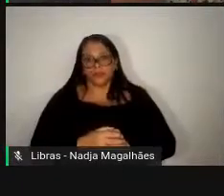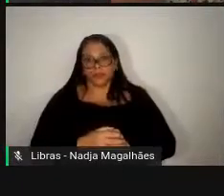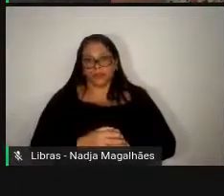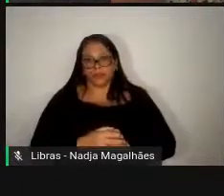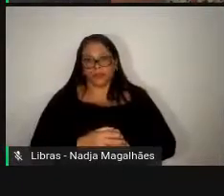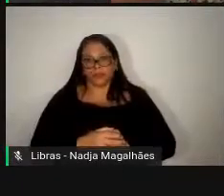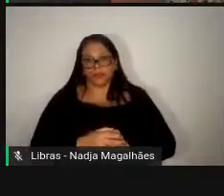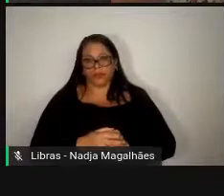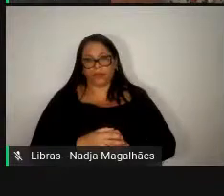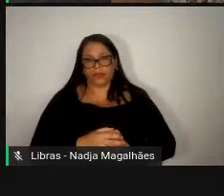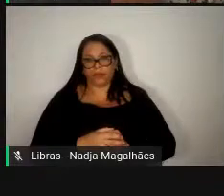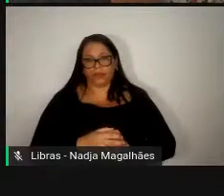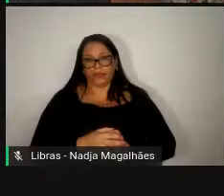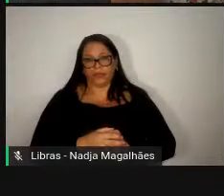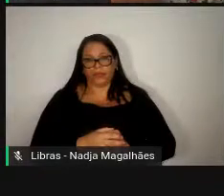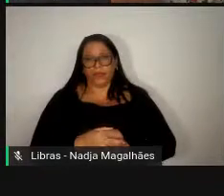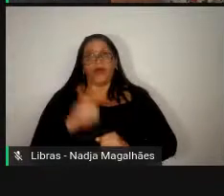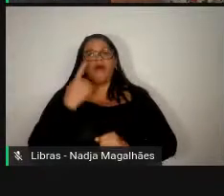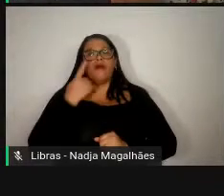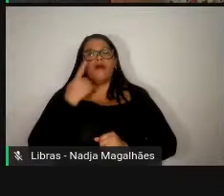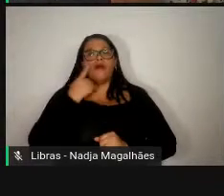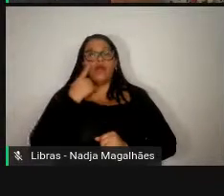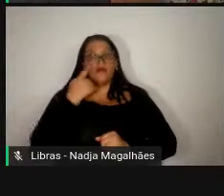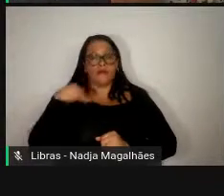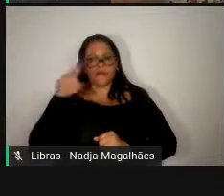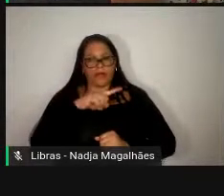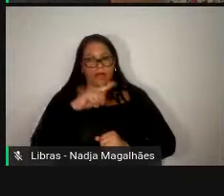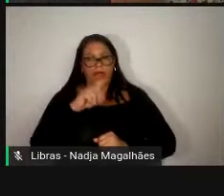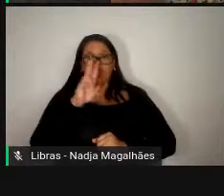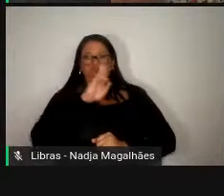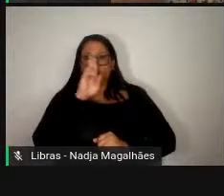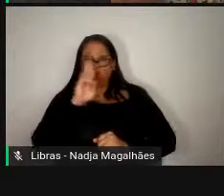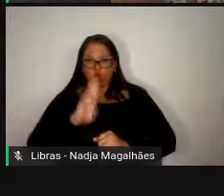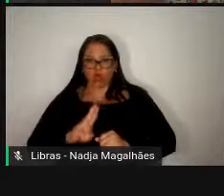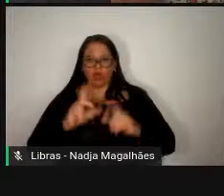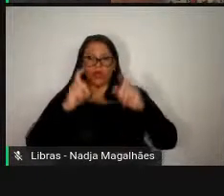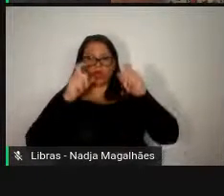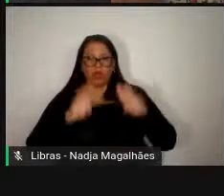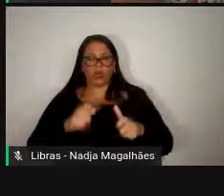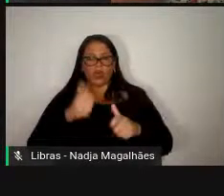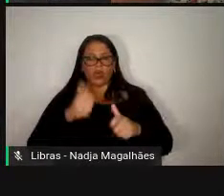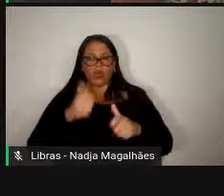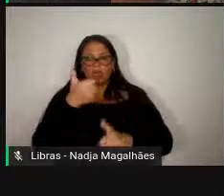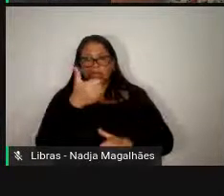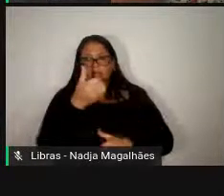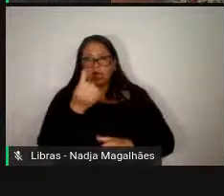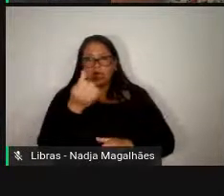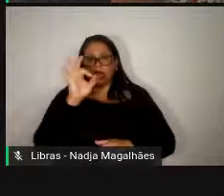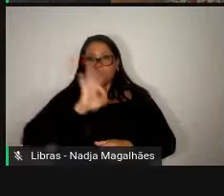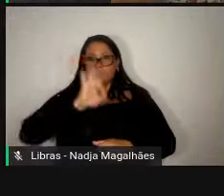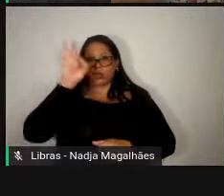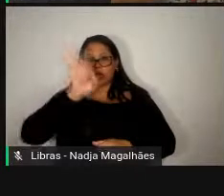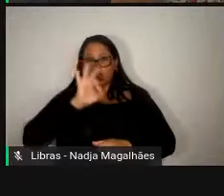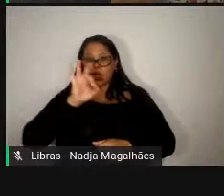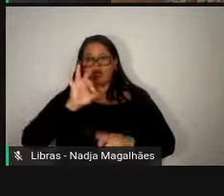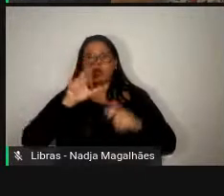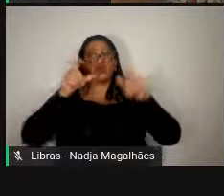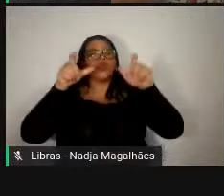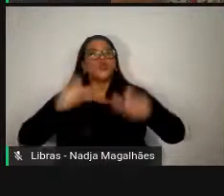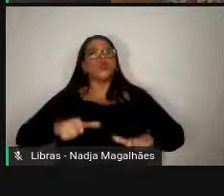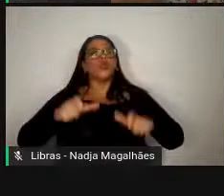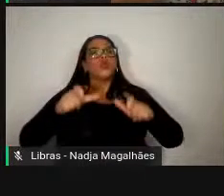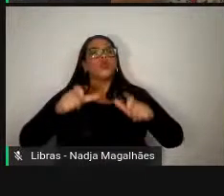Pode colocar para mim, para o pessoal ver, que eu vou falar o nome das casas. É 16% das casas legislativas que oferecem